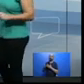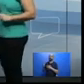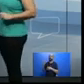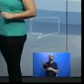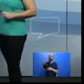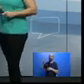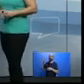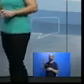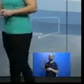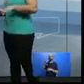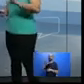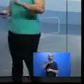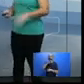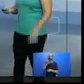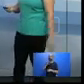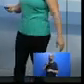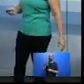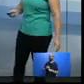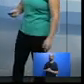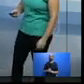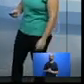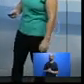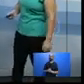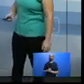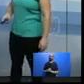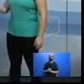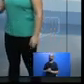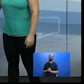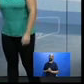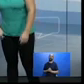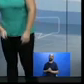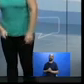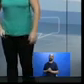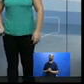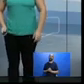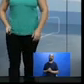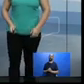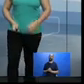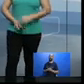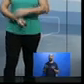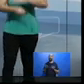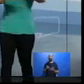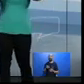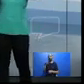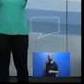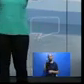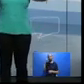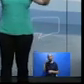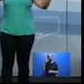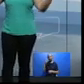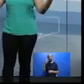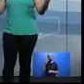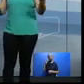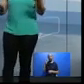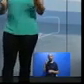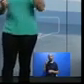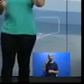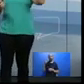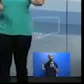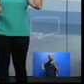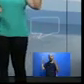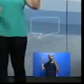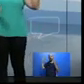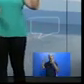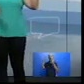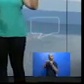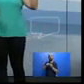vai ver aí que não deu muito certo, não. Agora, vamos pensar, vamos fazer uma síntese, um resumo de tudo isso que vocês